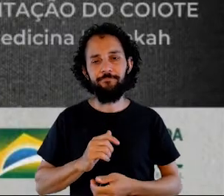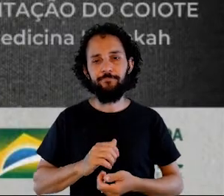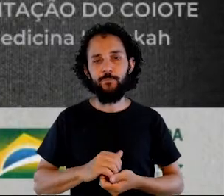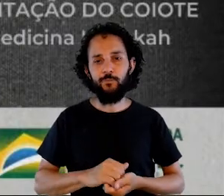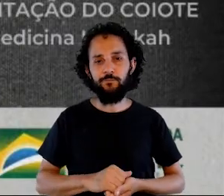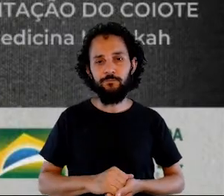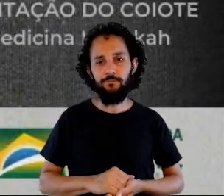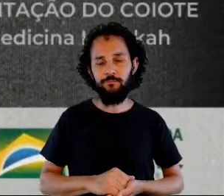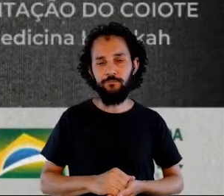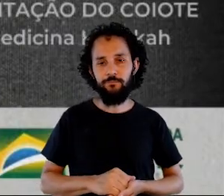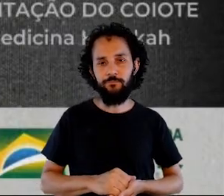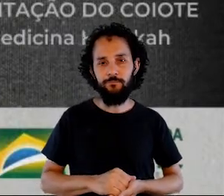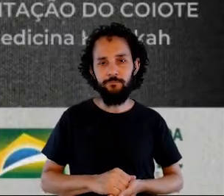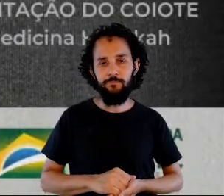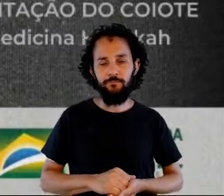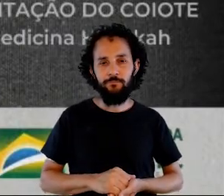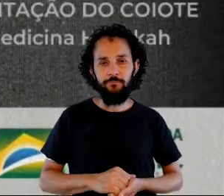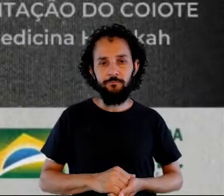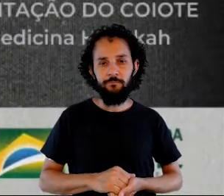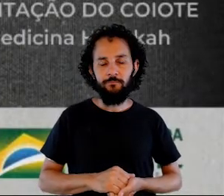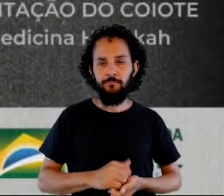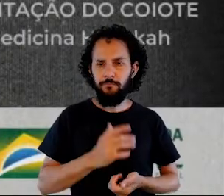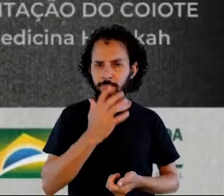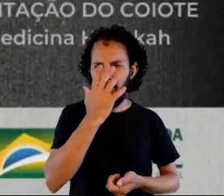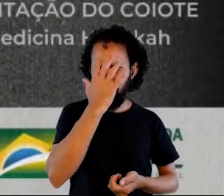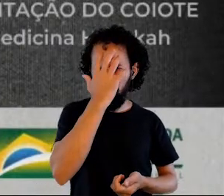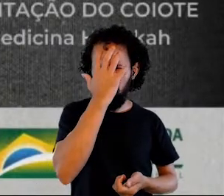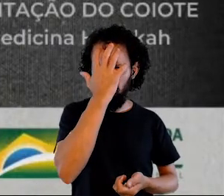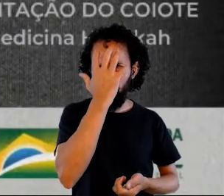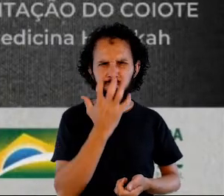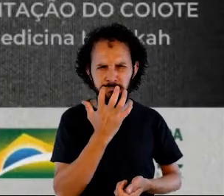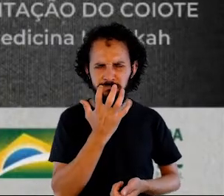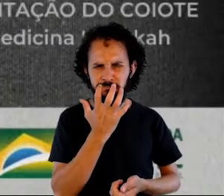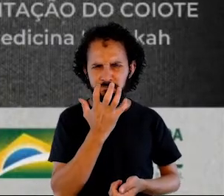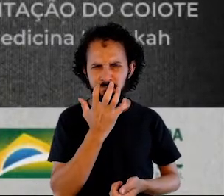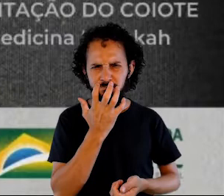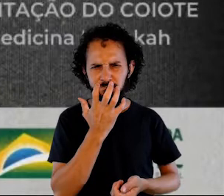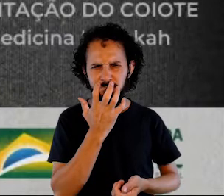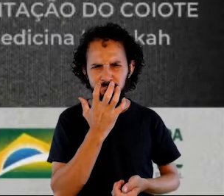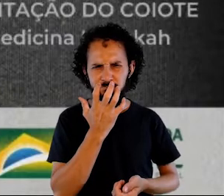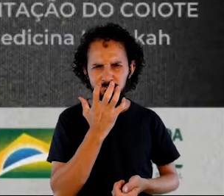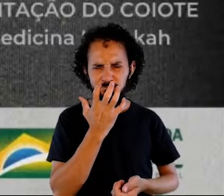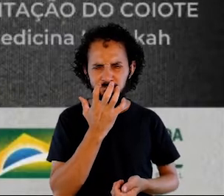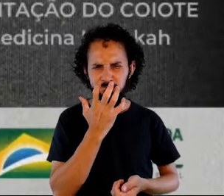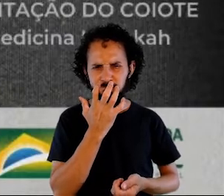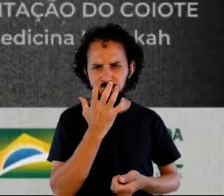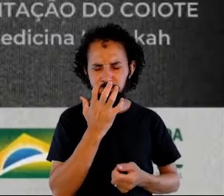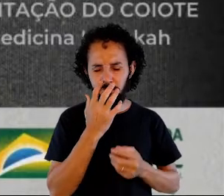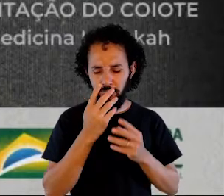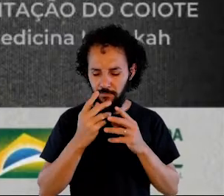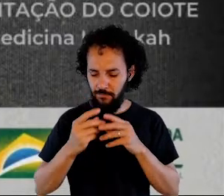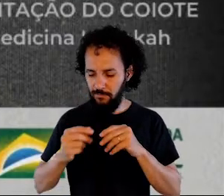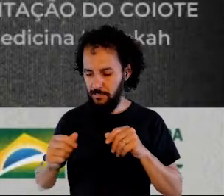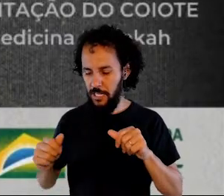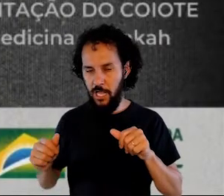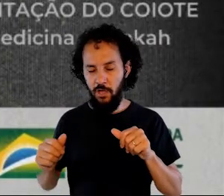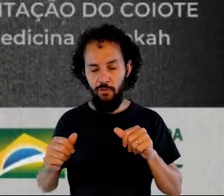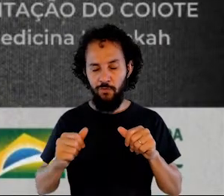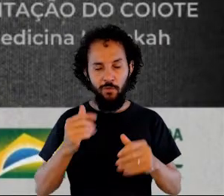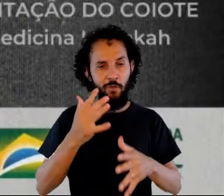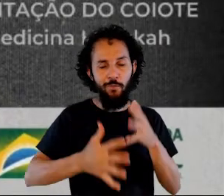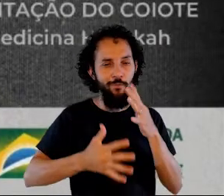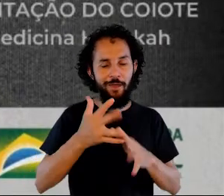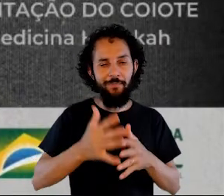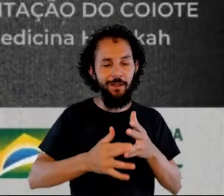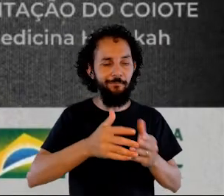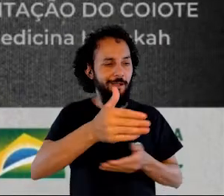A seriedade do adulto não arruinará seus relacionamentos se